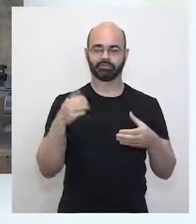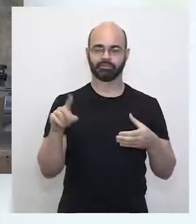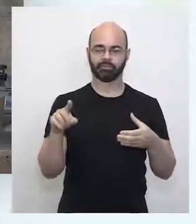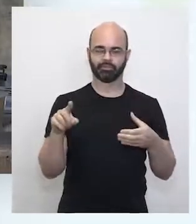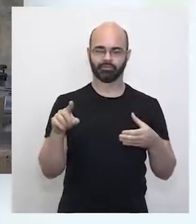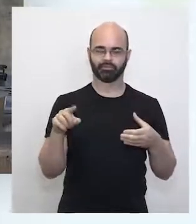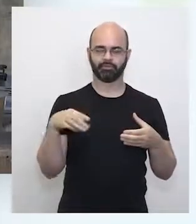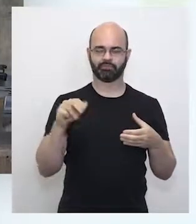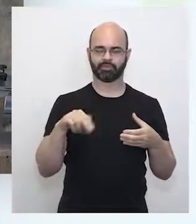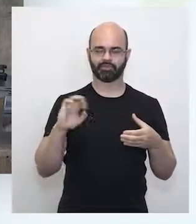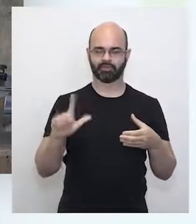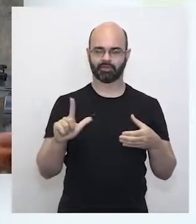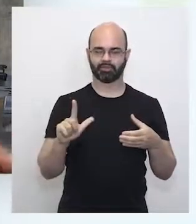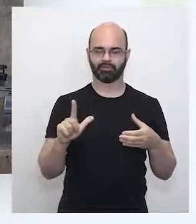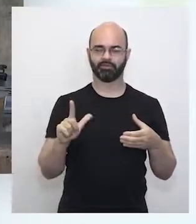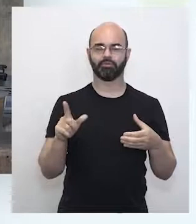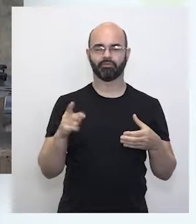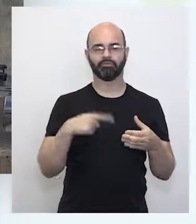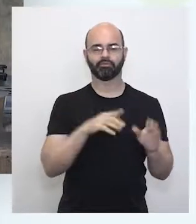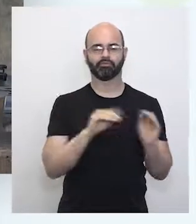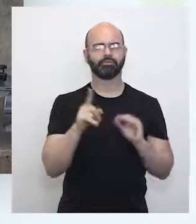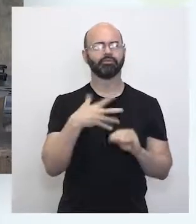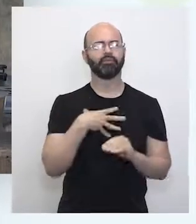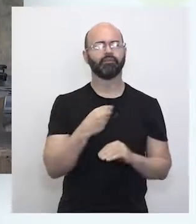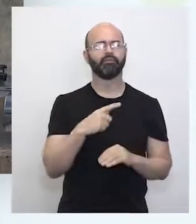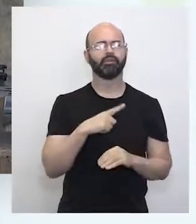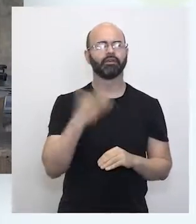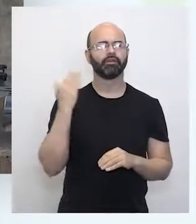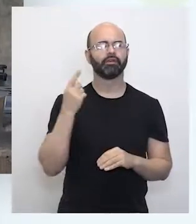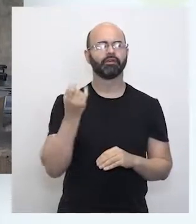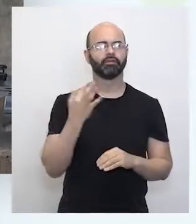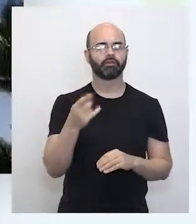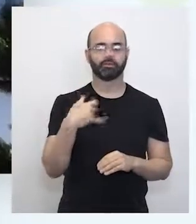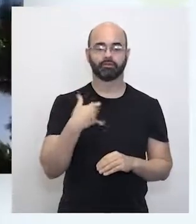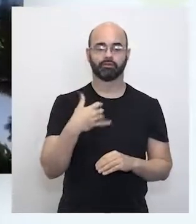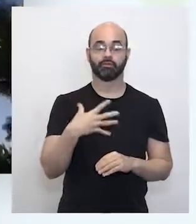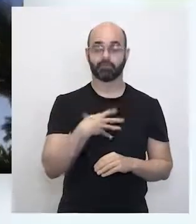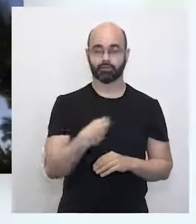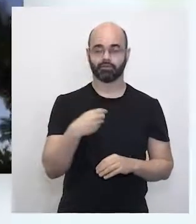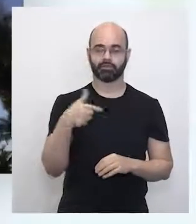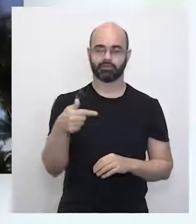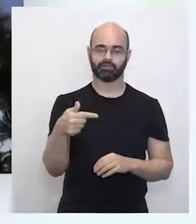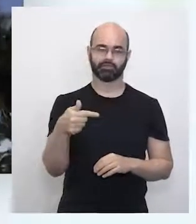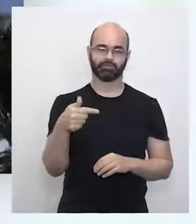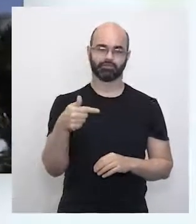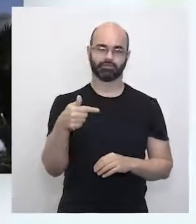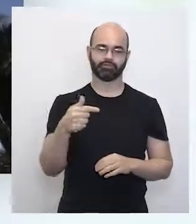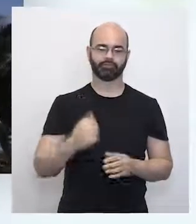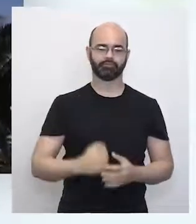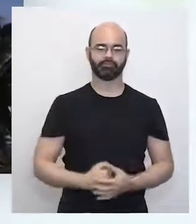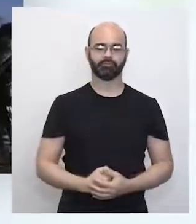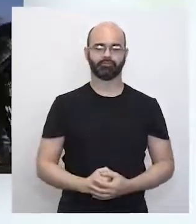aí nós voltamos para cá, né? Quantos filhos a senhora teve? 7.